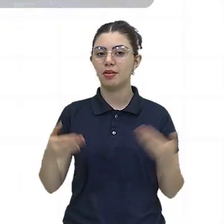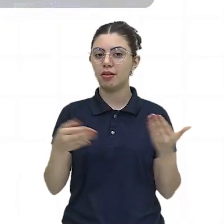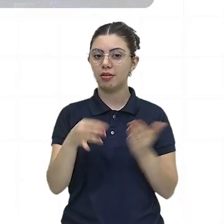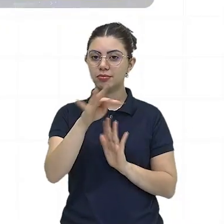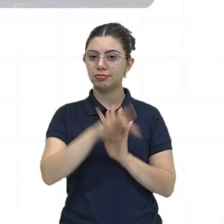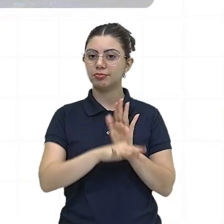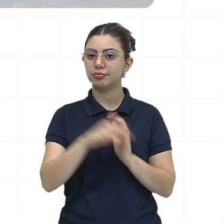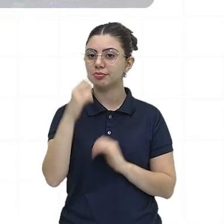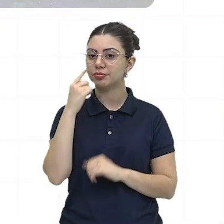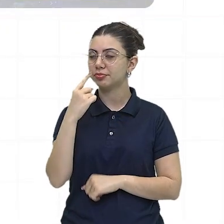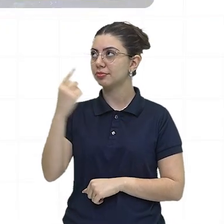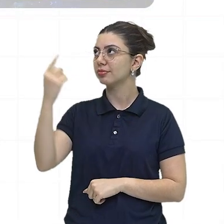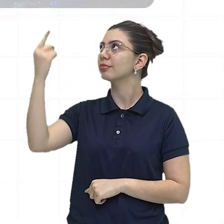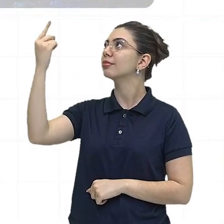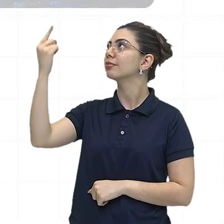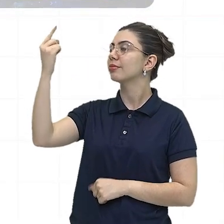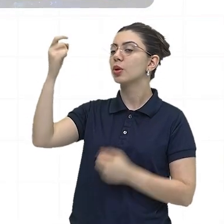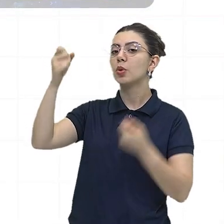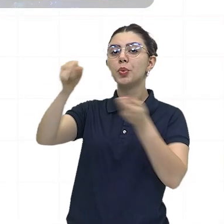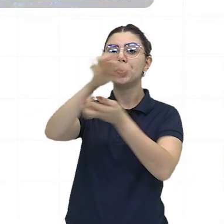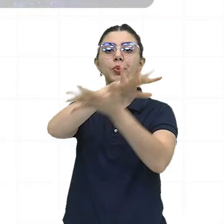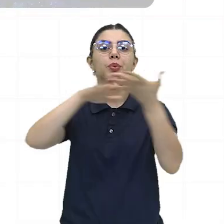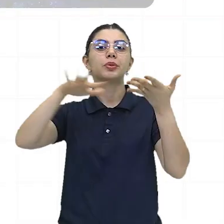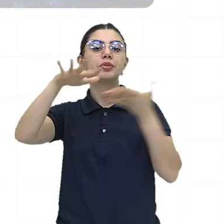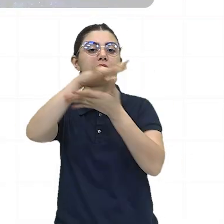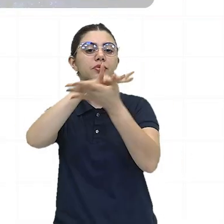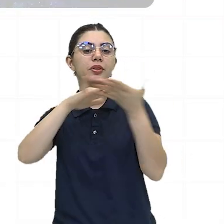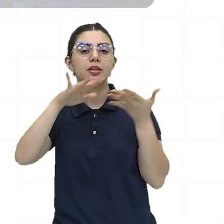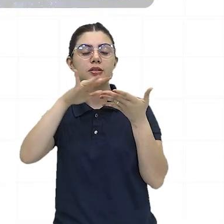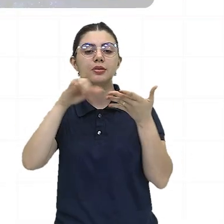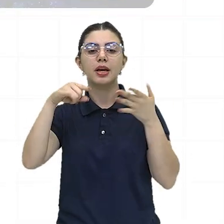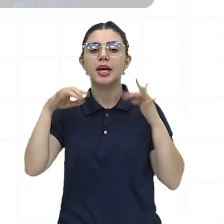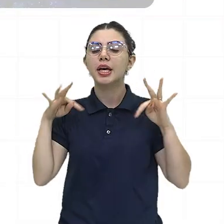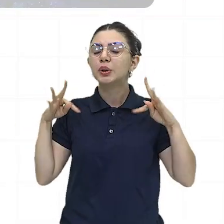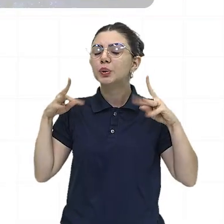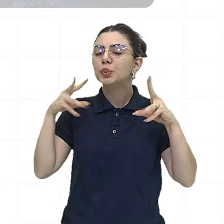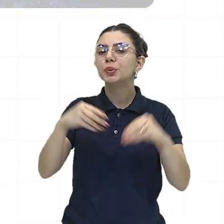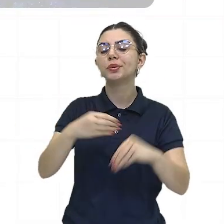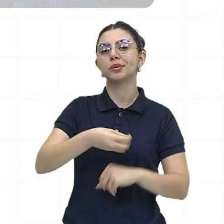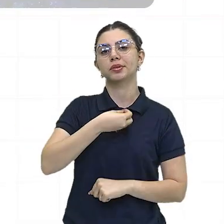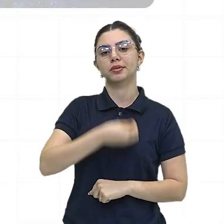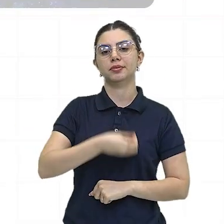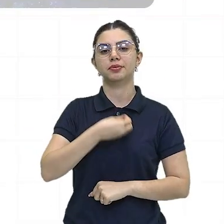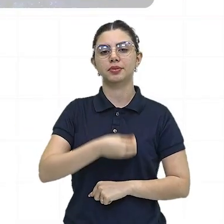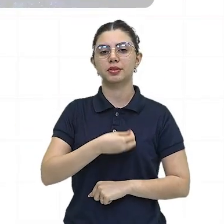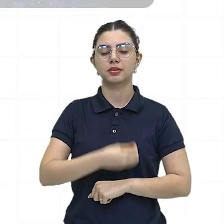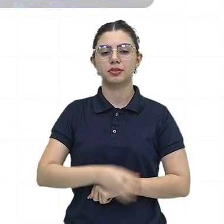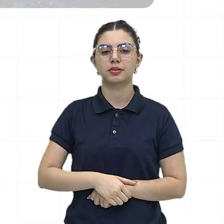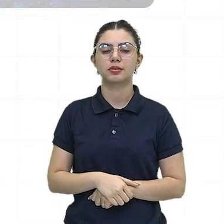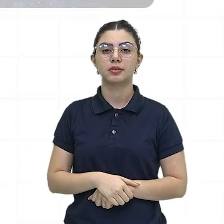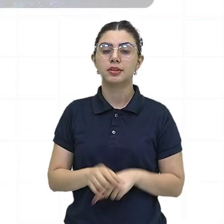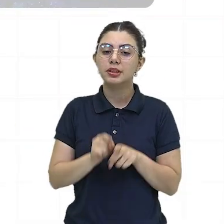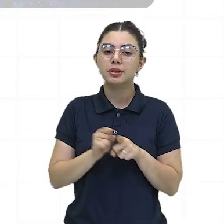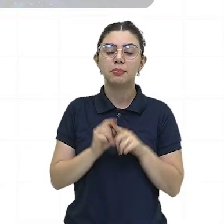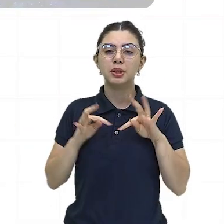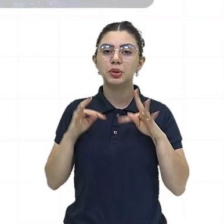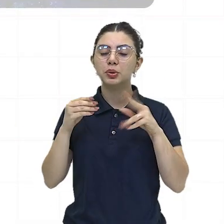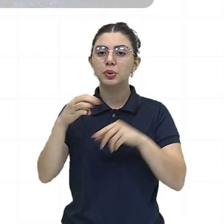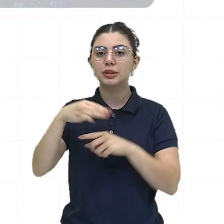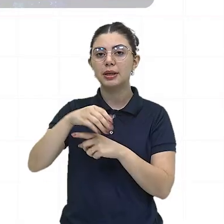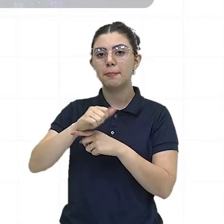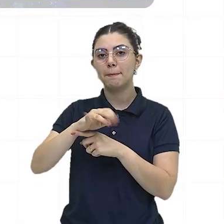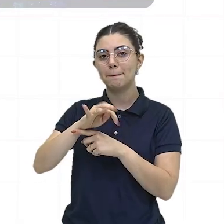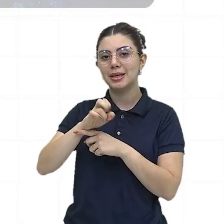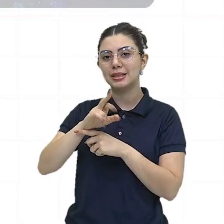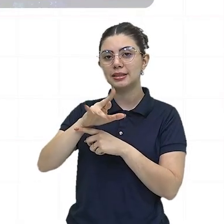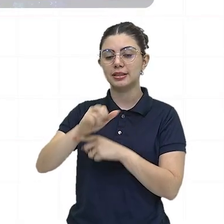texto que o universo é o conjunto de tudo que existe, incluindo toda a matéria,